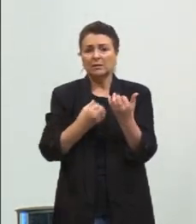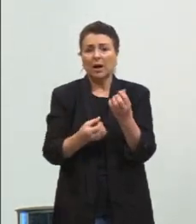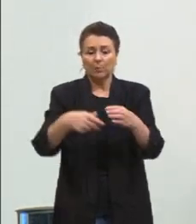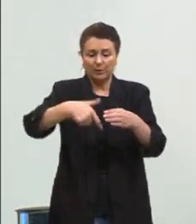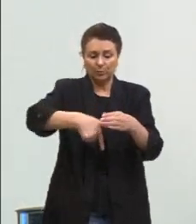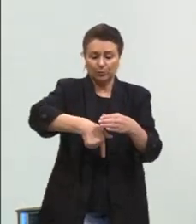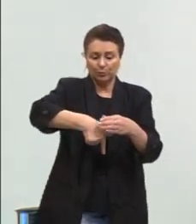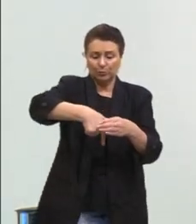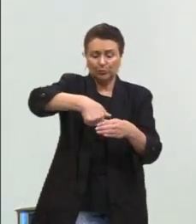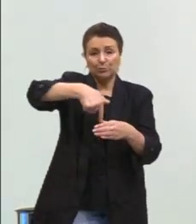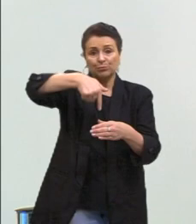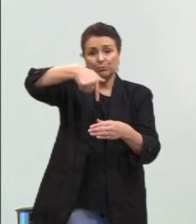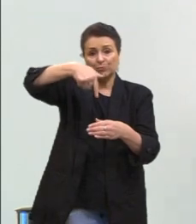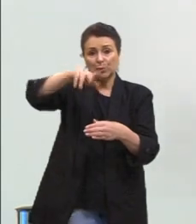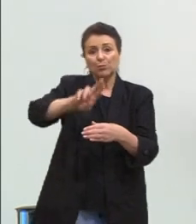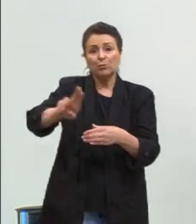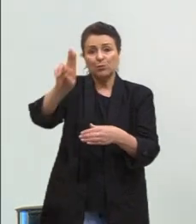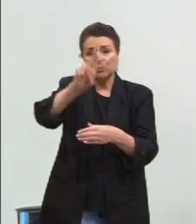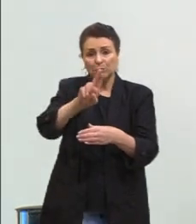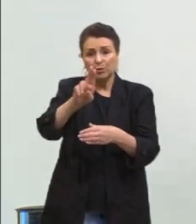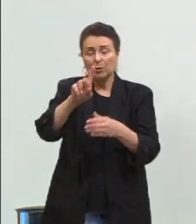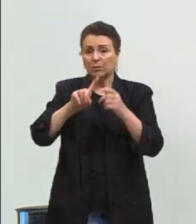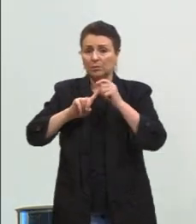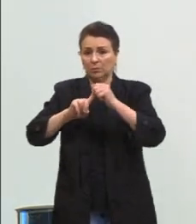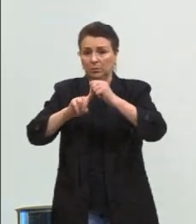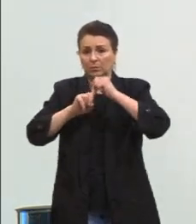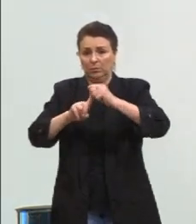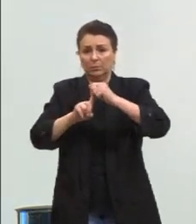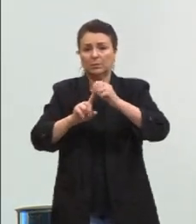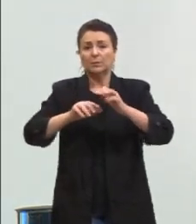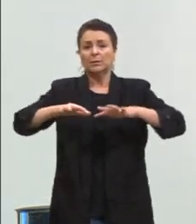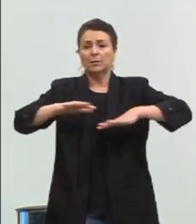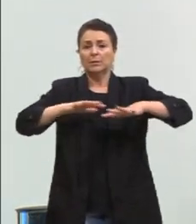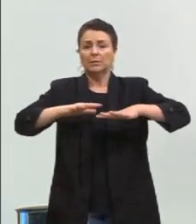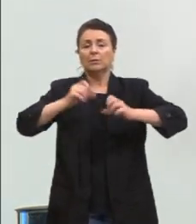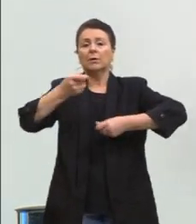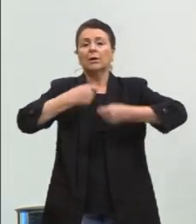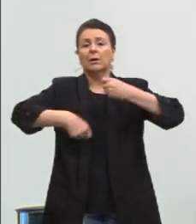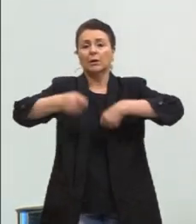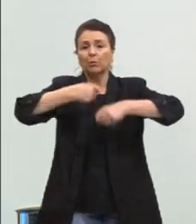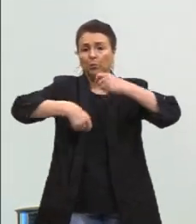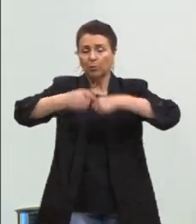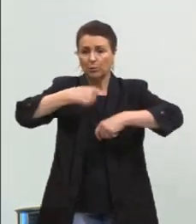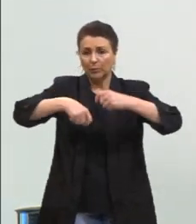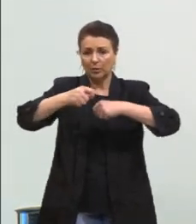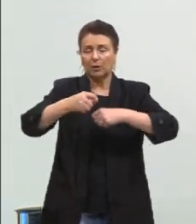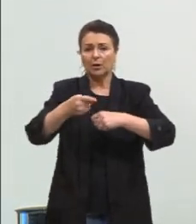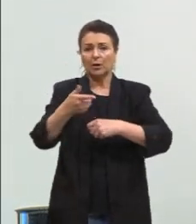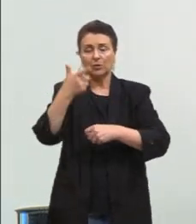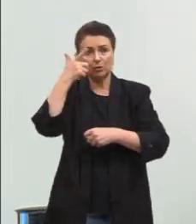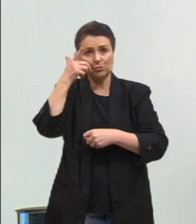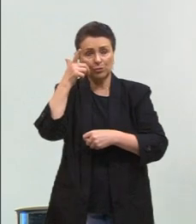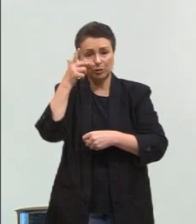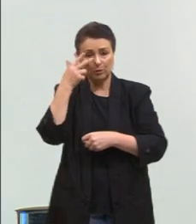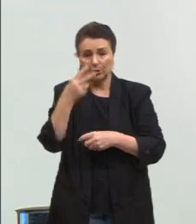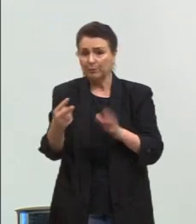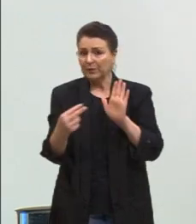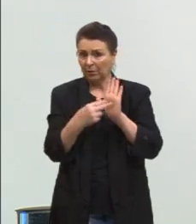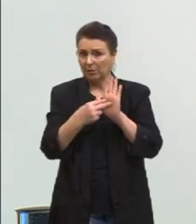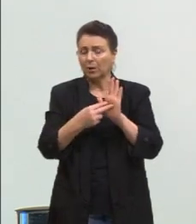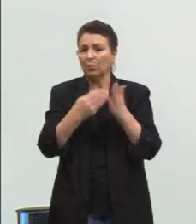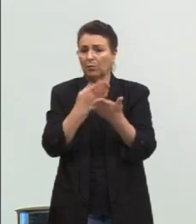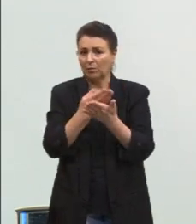combustíveis fósseis né é o principal motor da economia né nós vimos a a parte energética ela vai